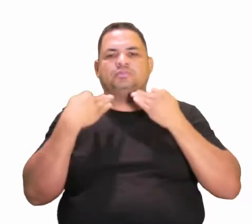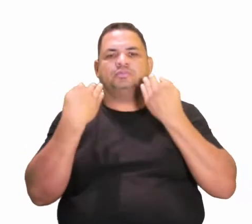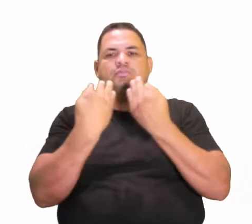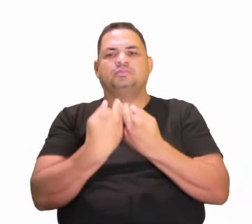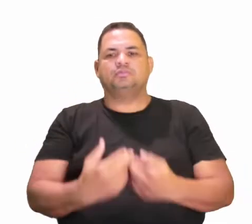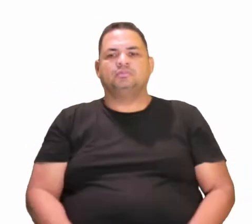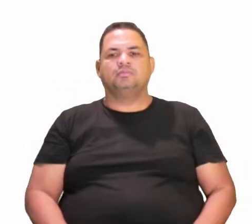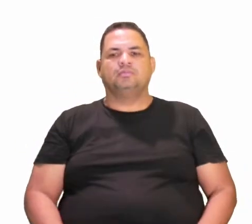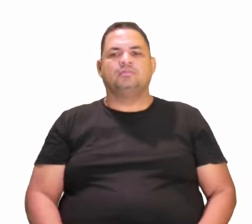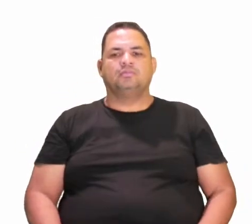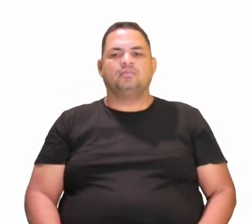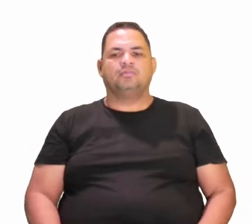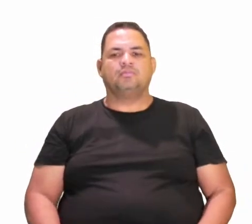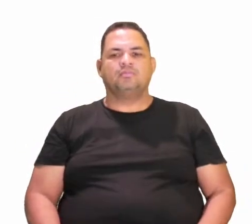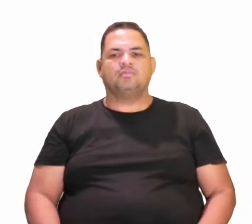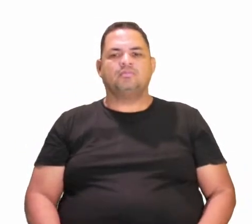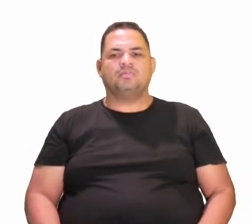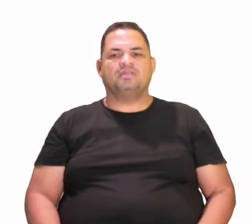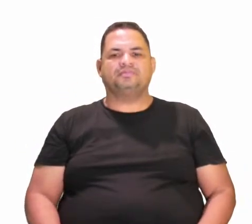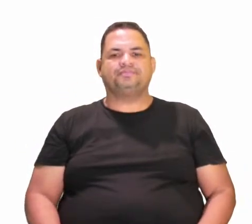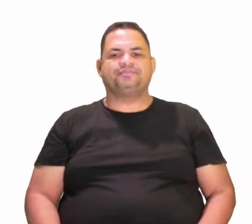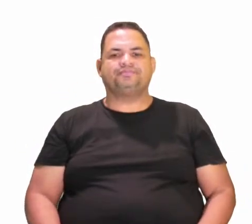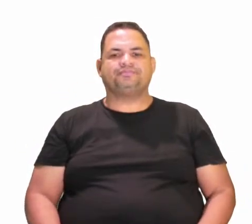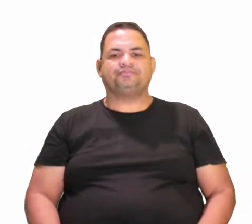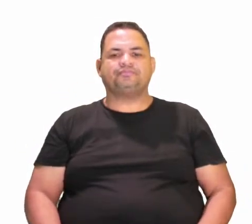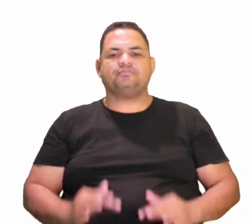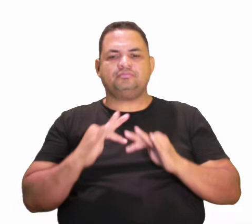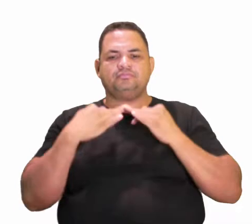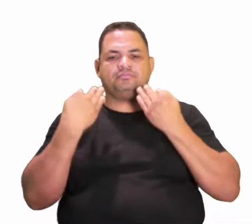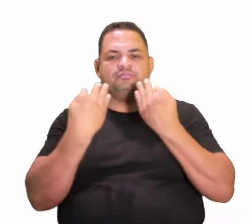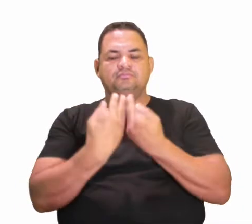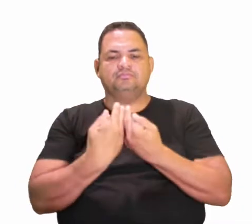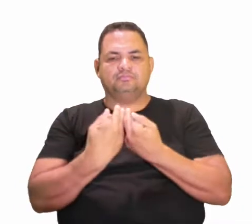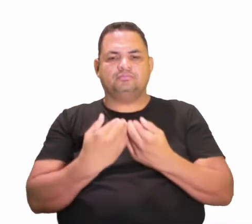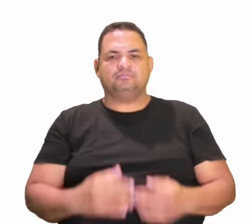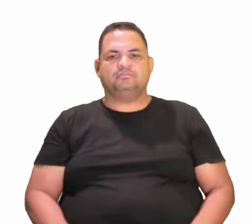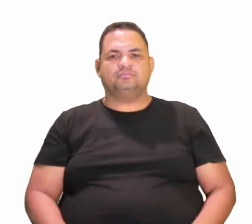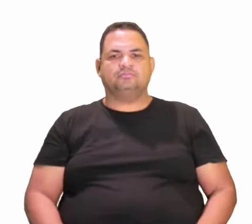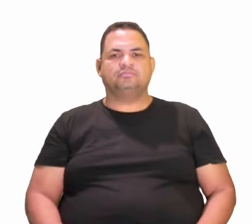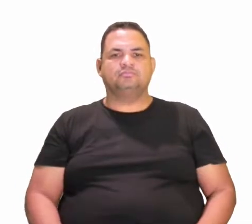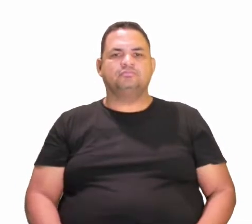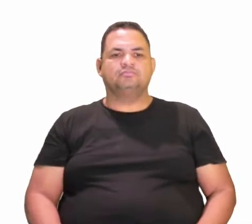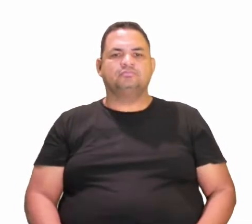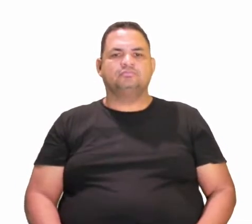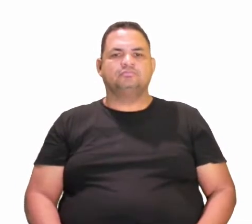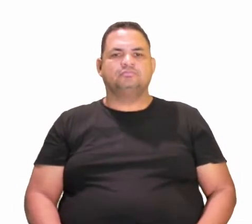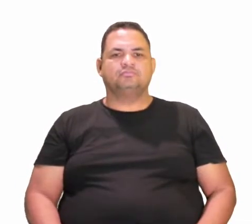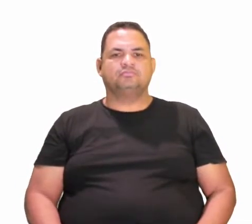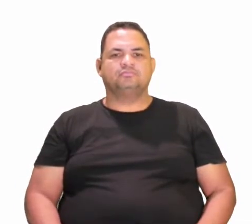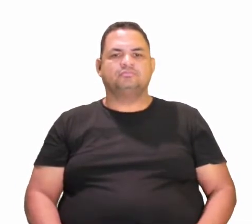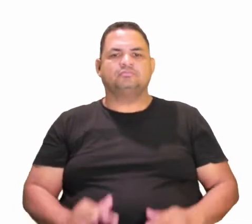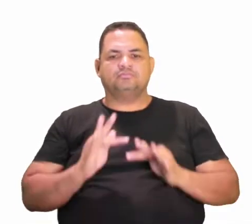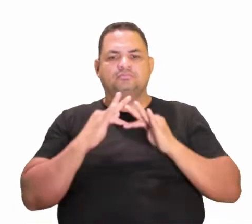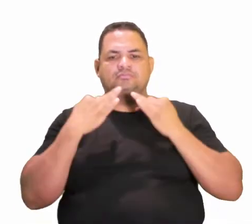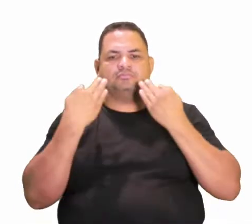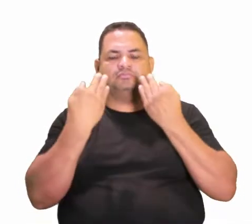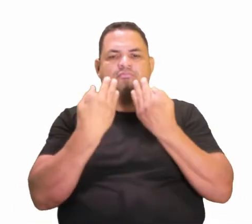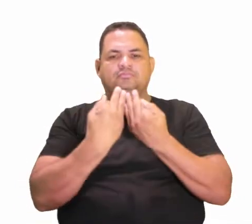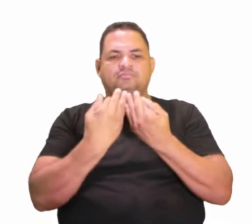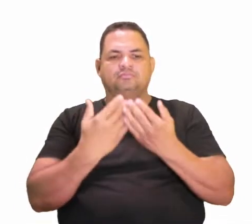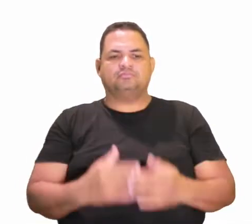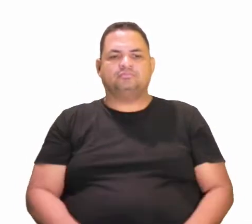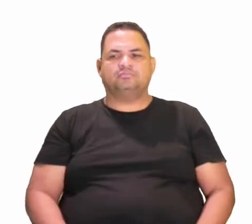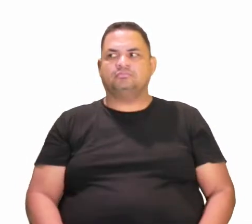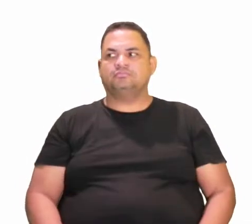família. Nós chamamos essa árvore genealógica de family tree em inglês. Nós chamamos de family